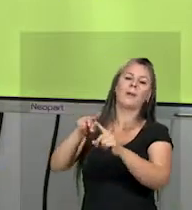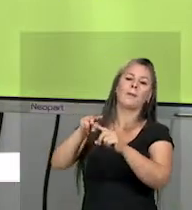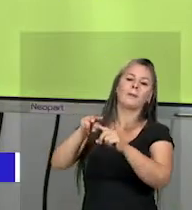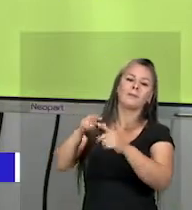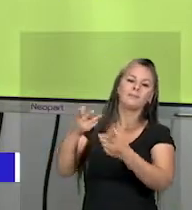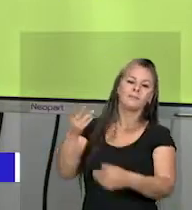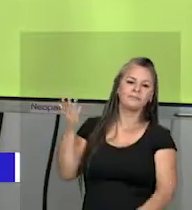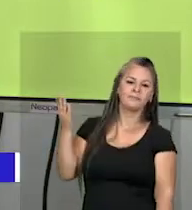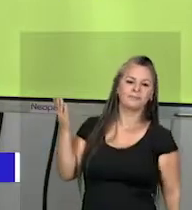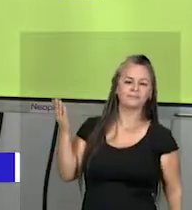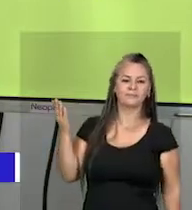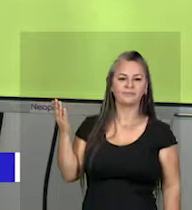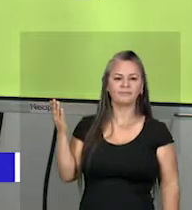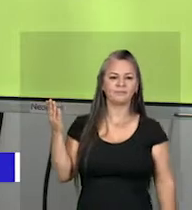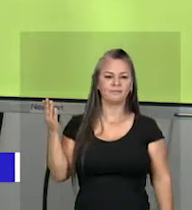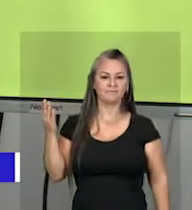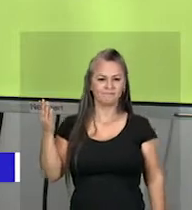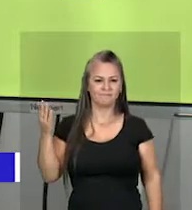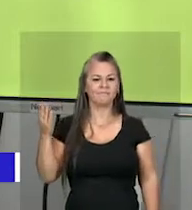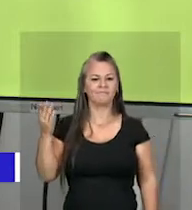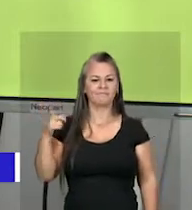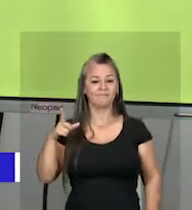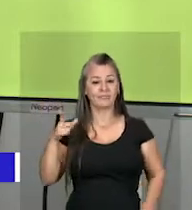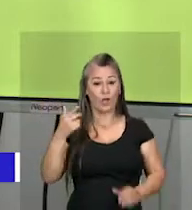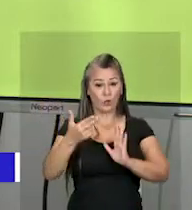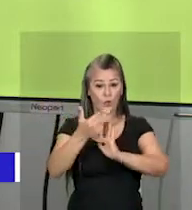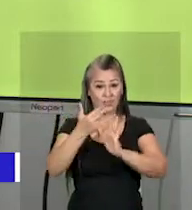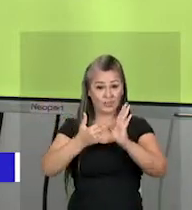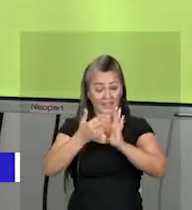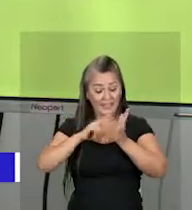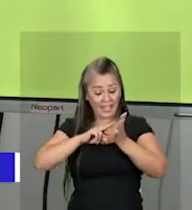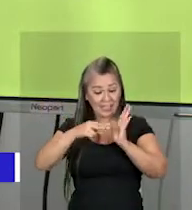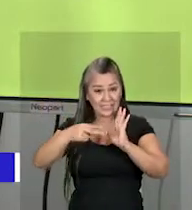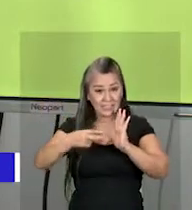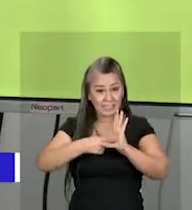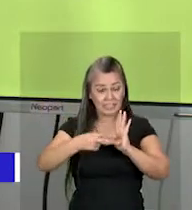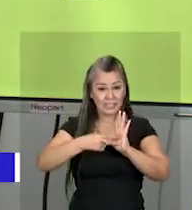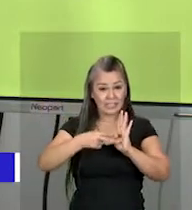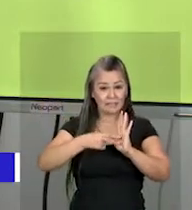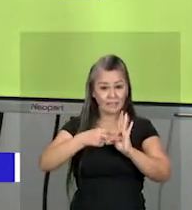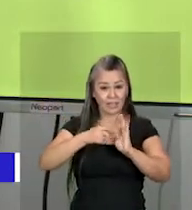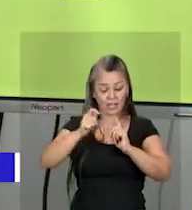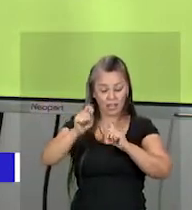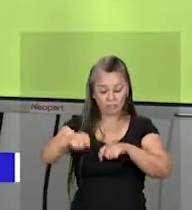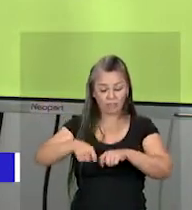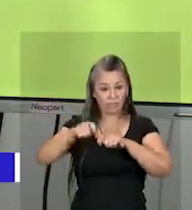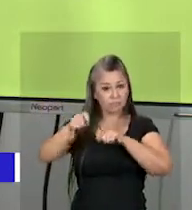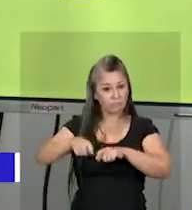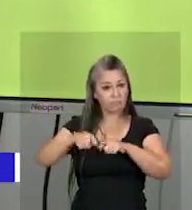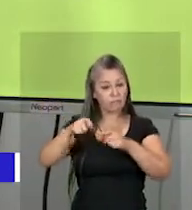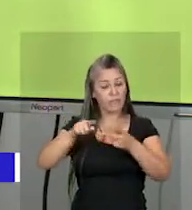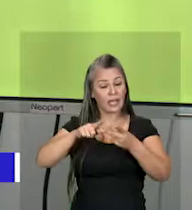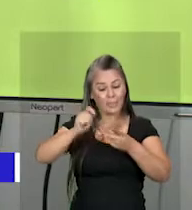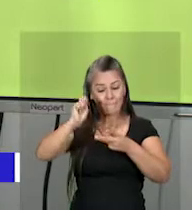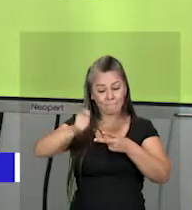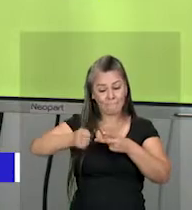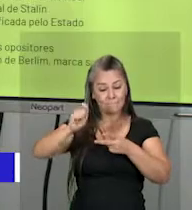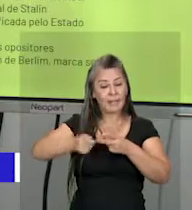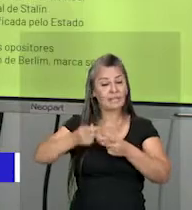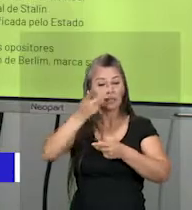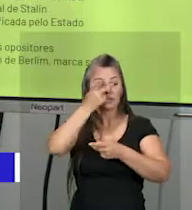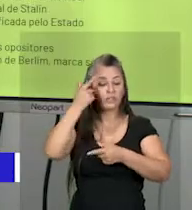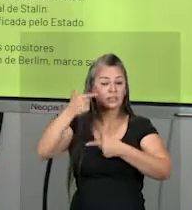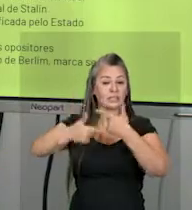é o martelo e a foice, significa a mão de obra trabalhadora. A foice é o campo e o martelo são os operários das